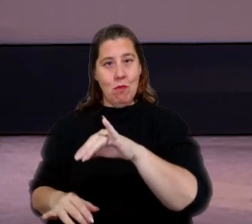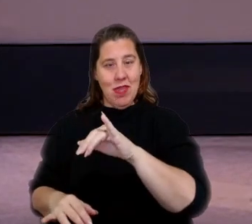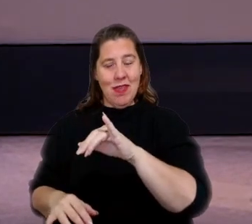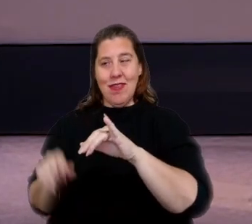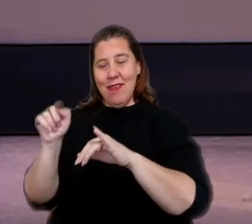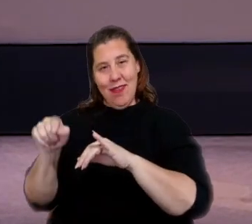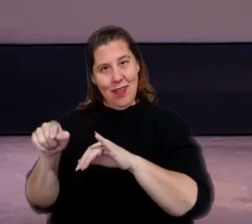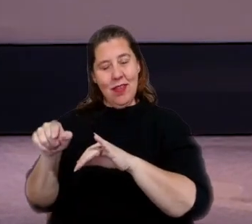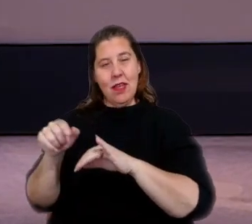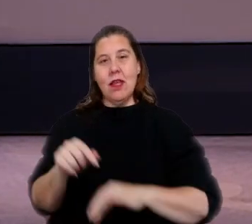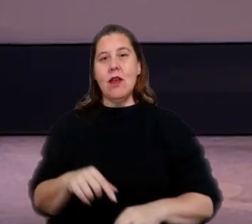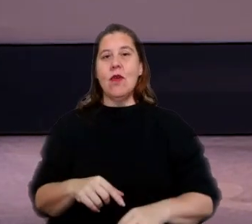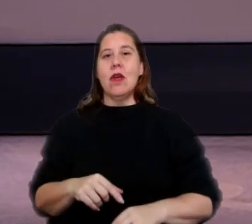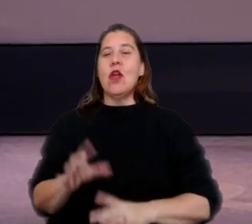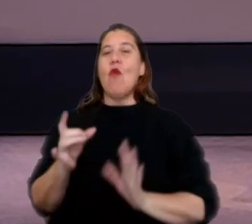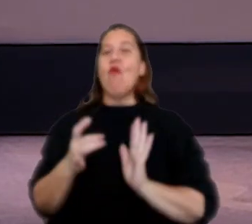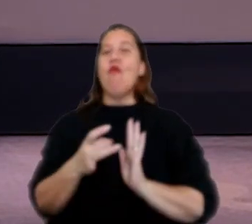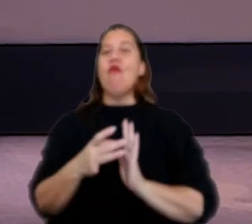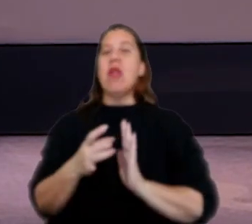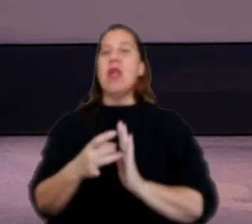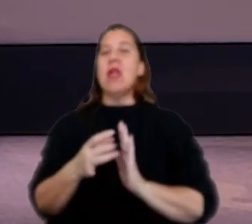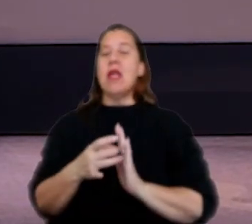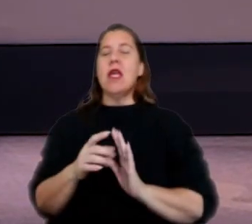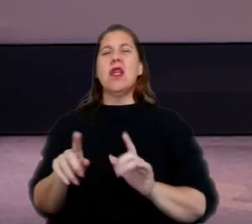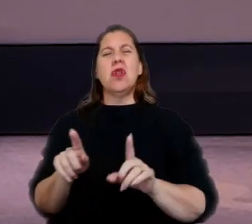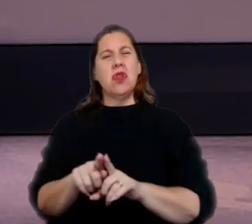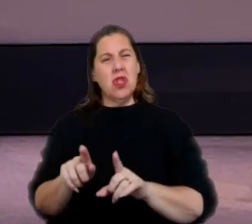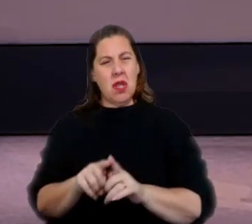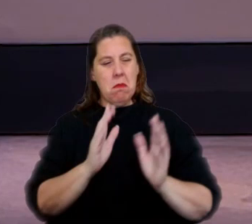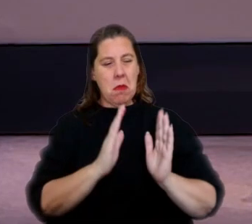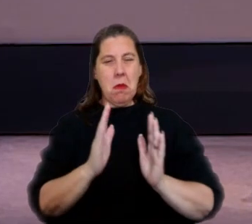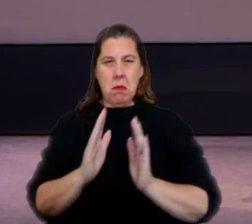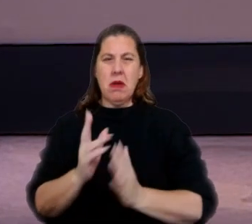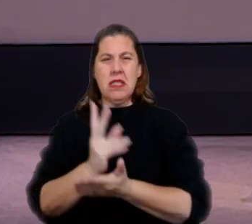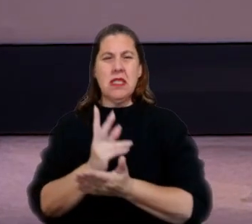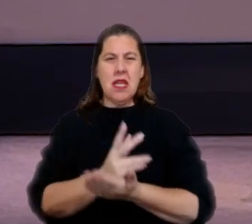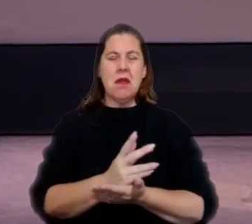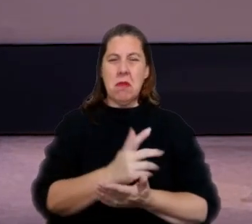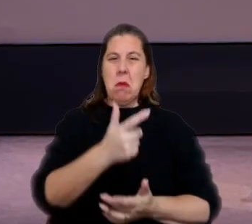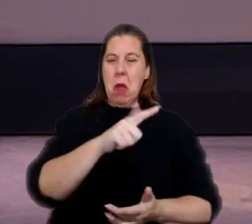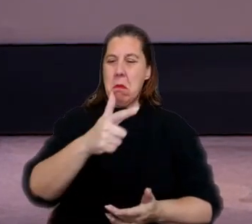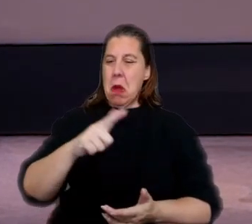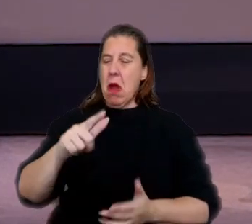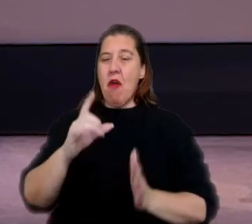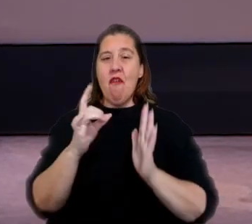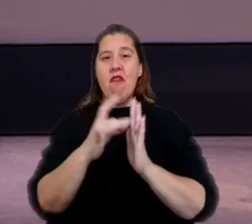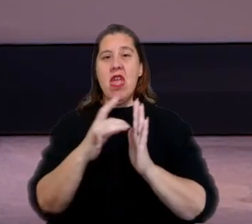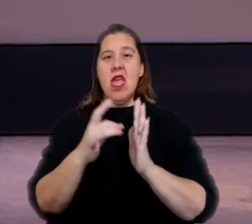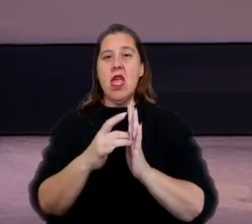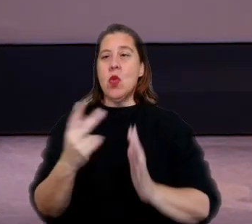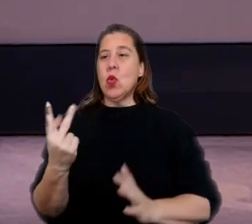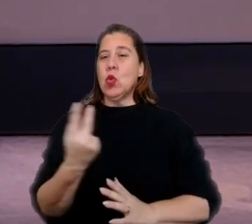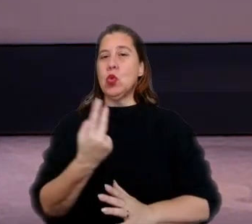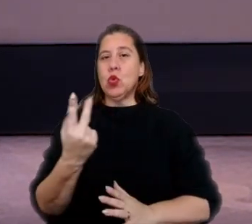do Remy. E aí o vidro, né, que também é uma cena que se repete, né, tem vários vidros que ficam